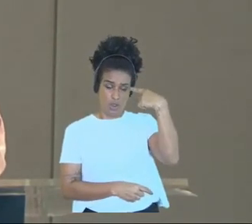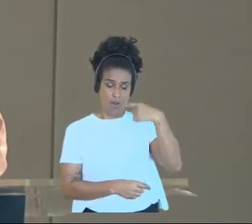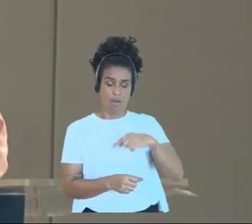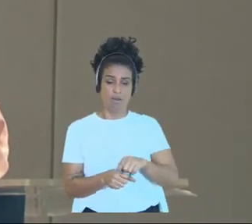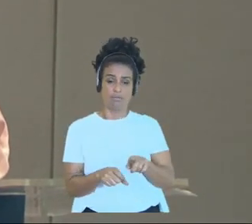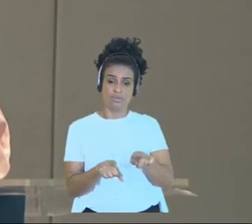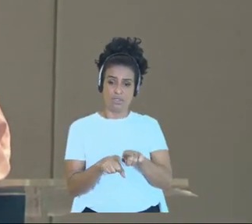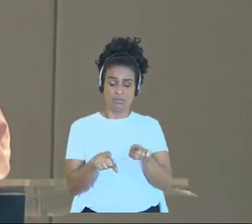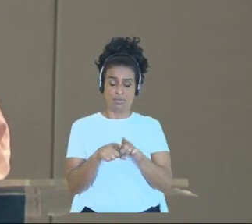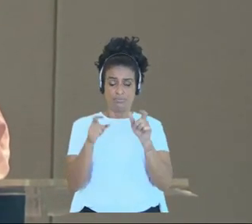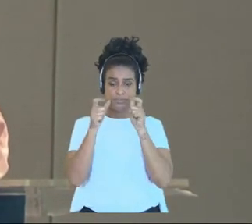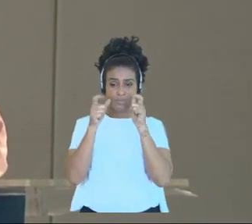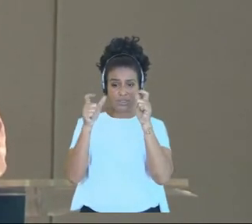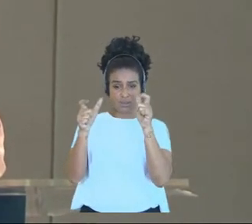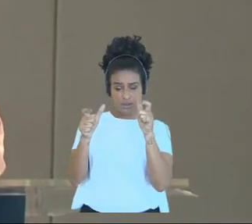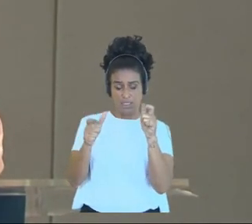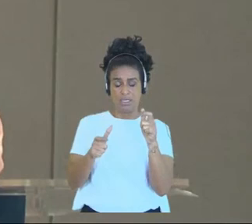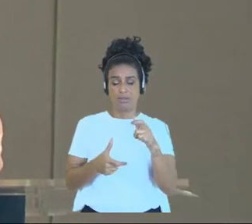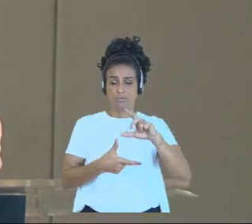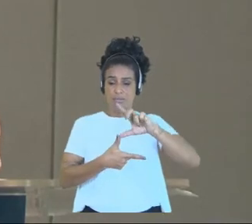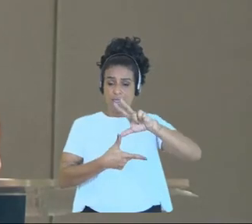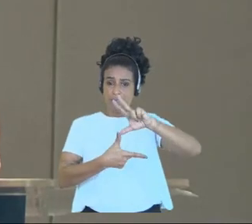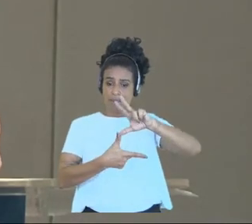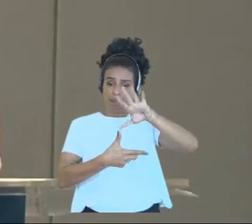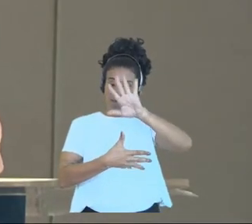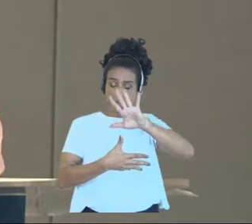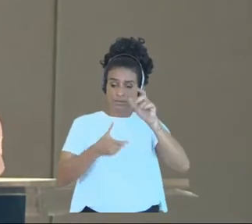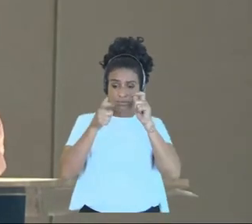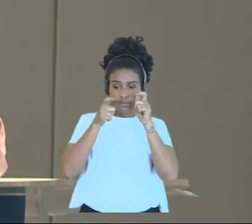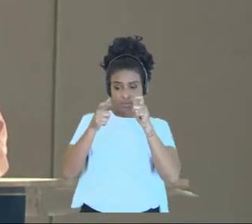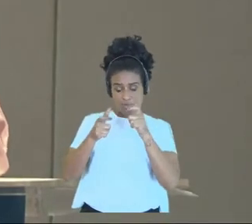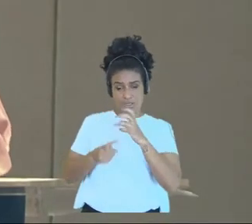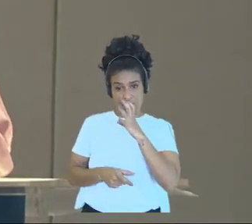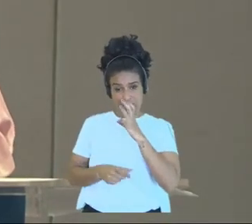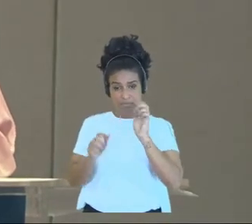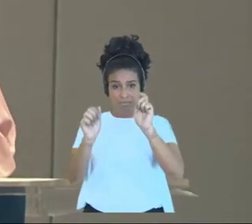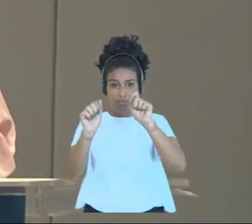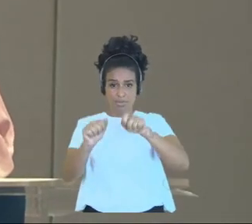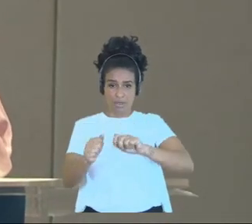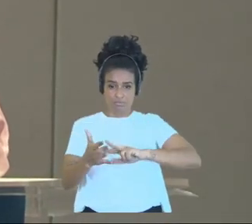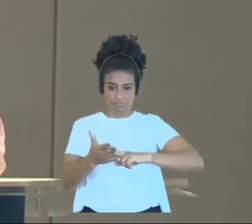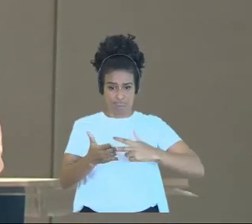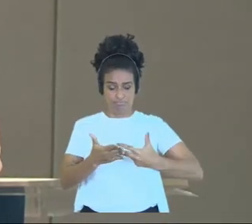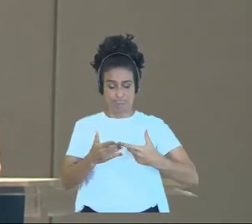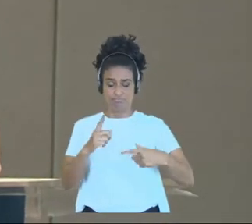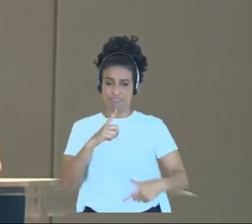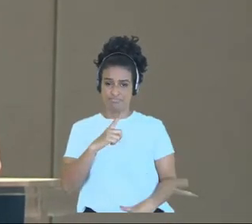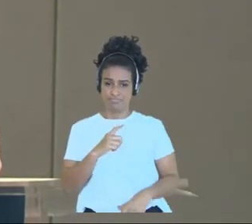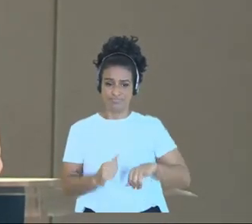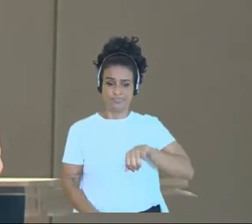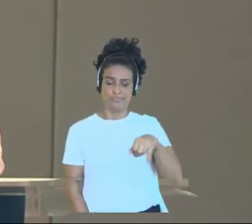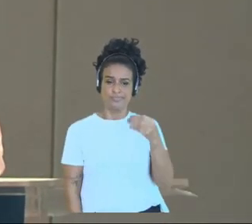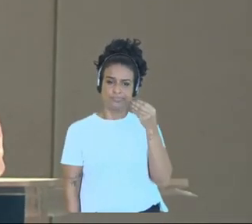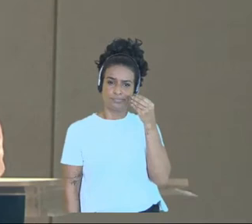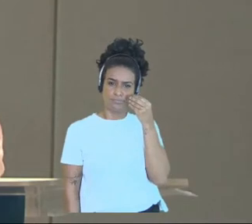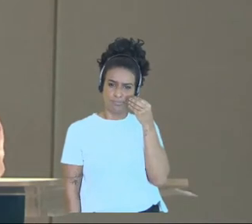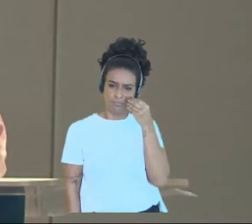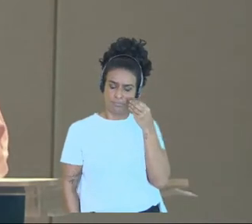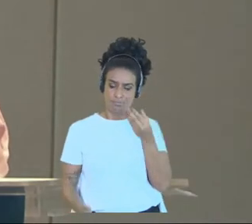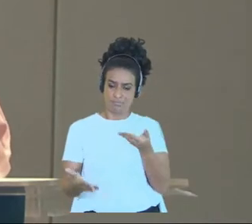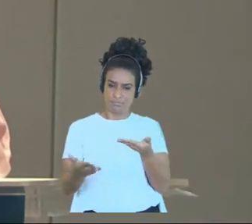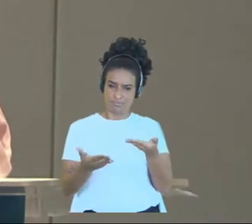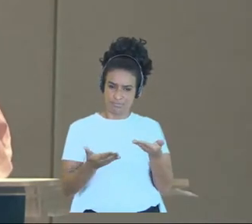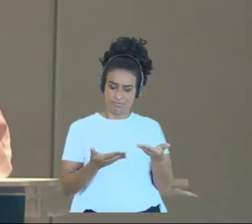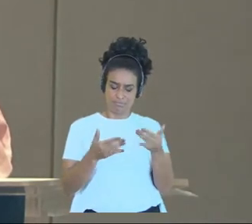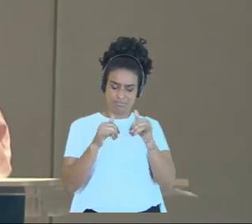demais interessados em América Latina. Gostaria de aproveitar esta oportunidade para convidá-los a verem